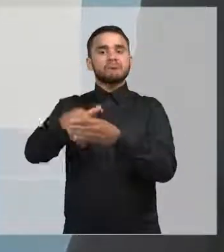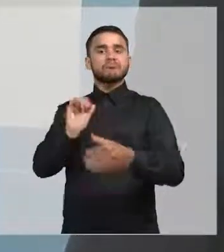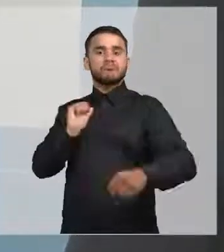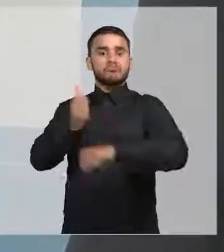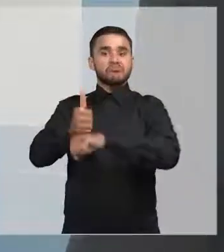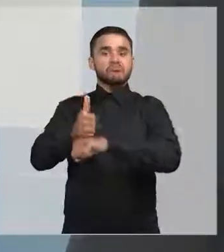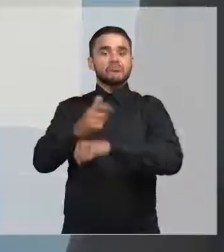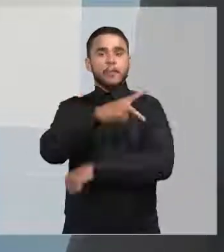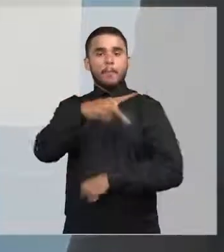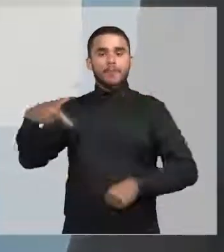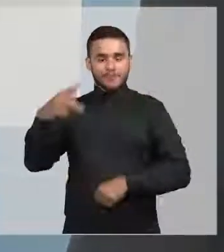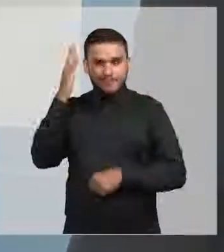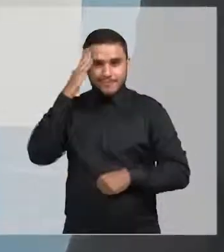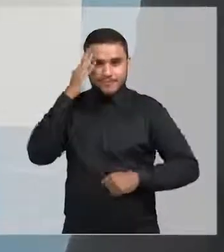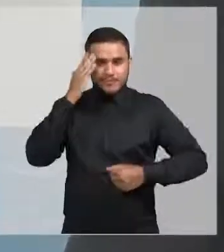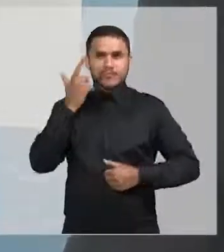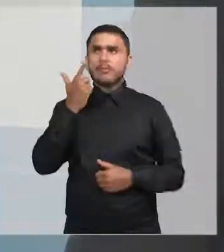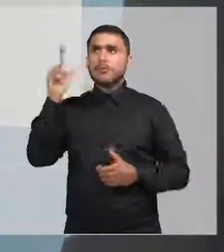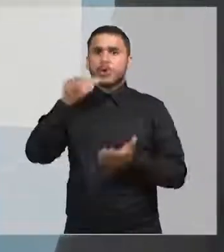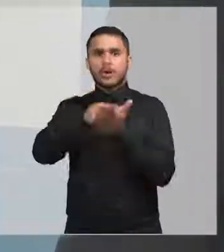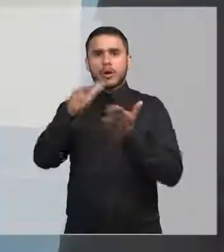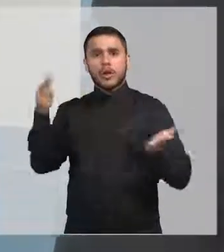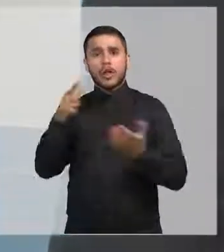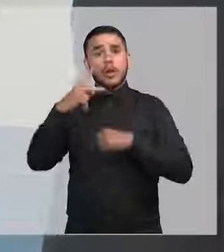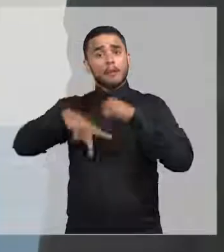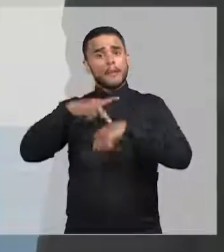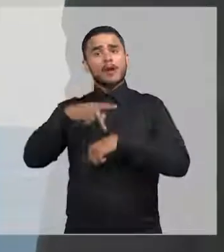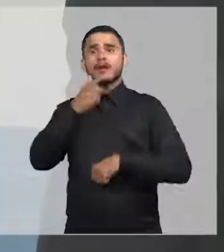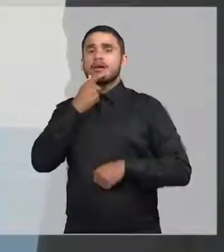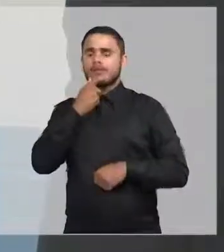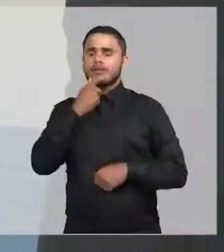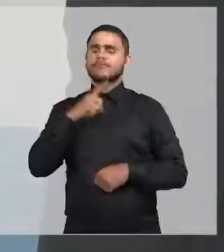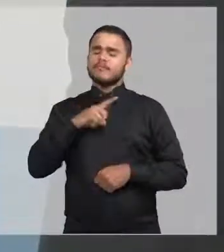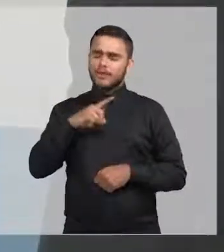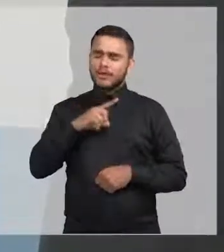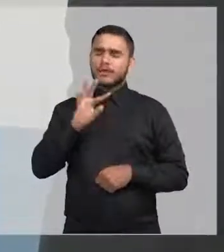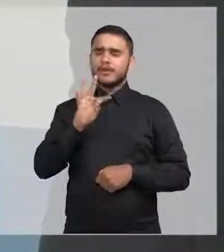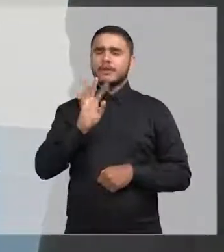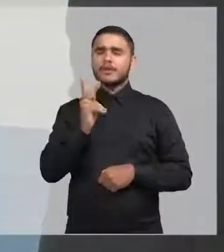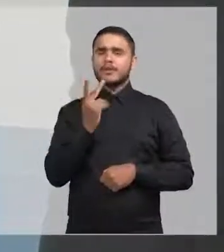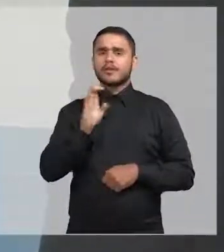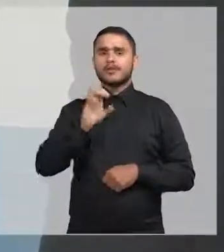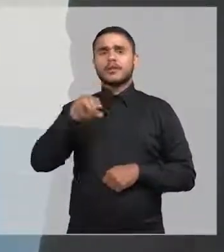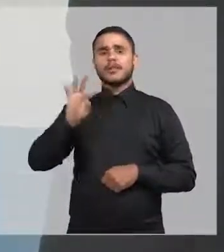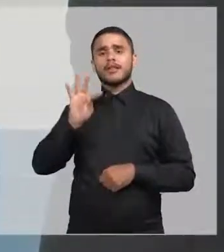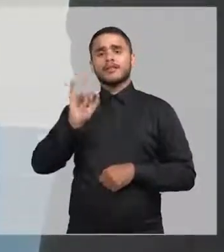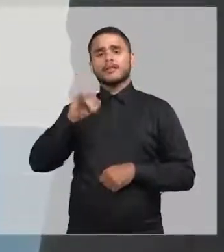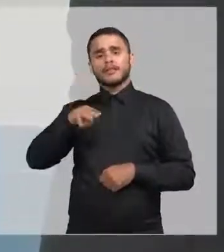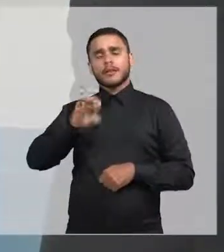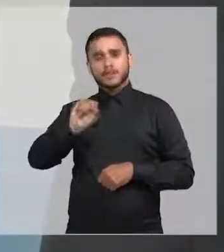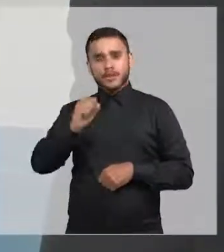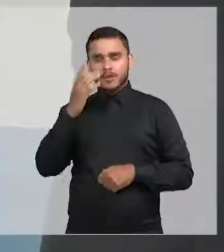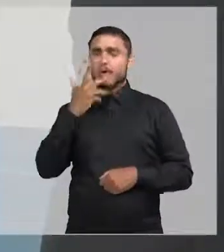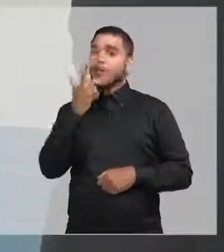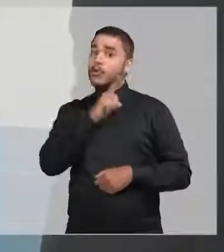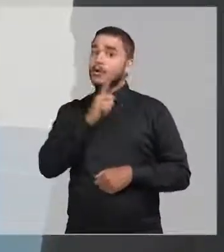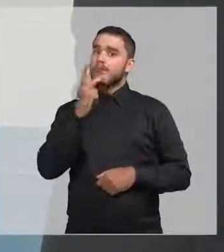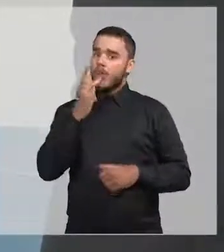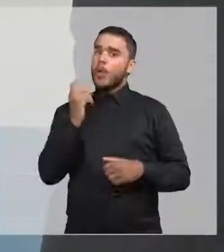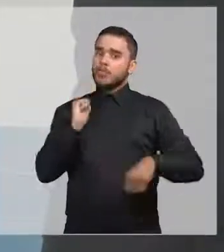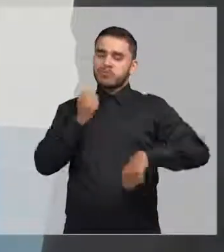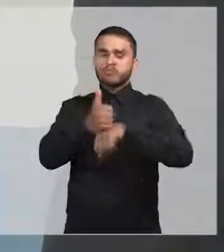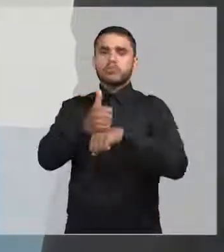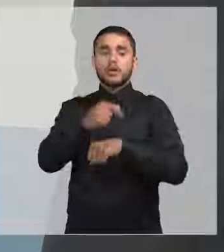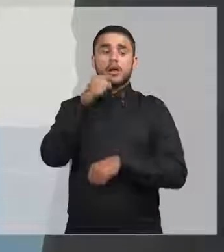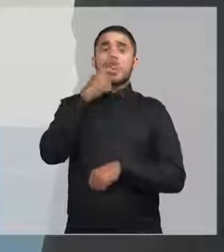CGTN, canal da China em inglês. No francês Le Monde, um texto de antes da confirmação se pergunta: será